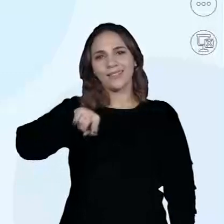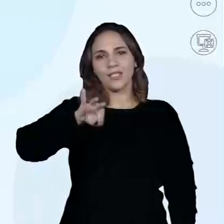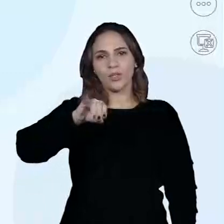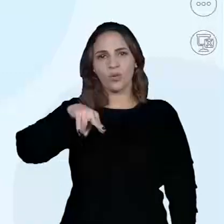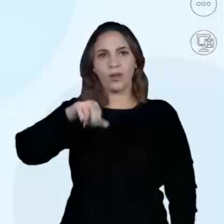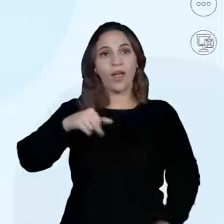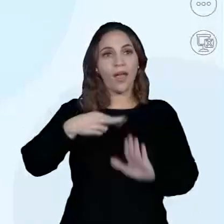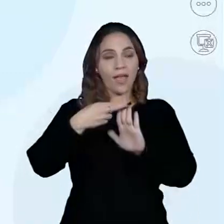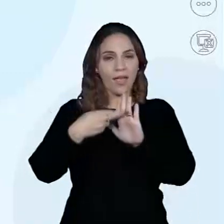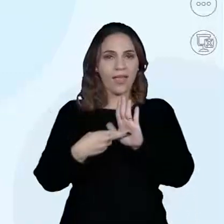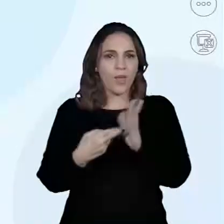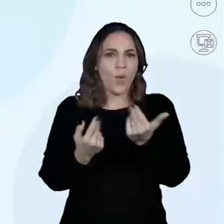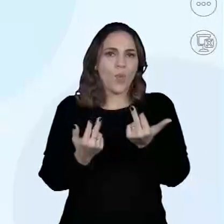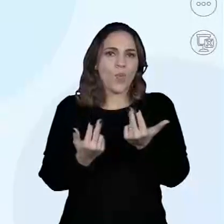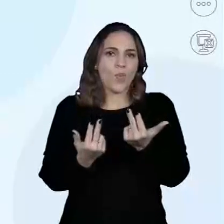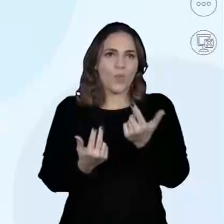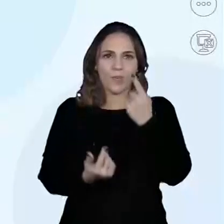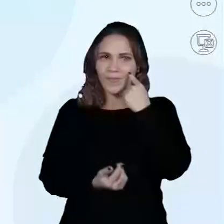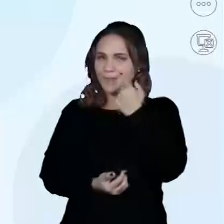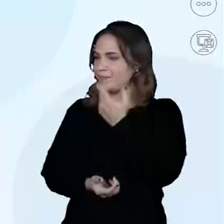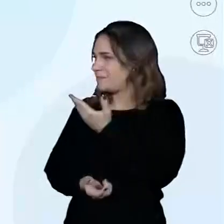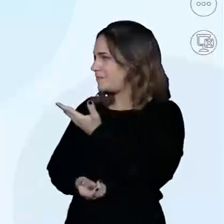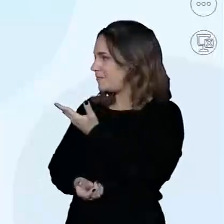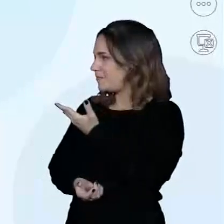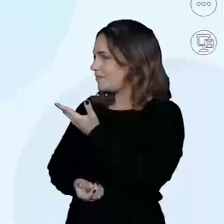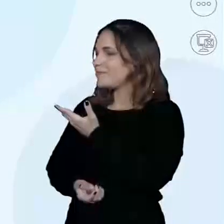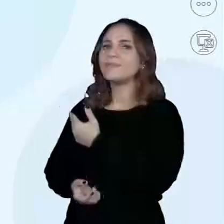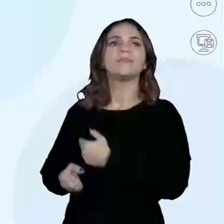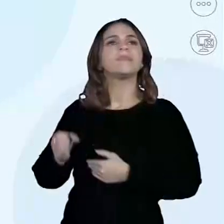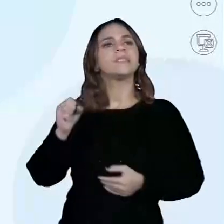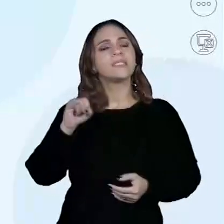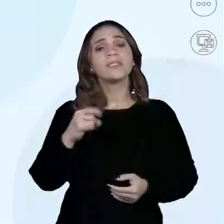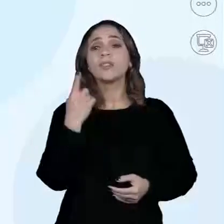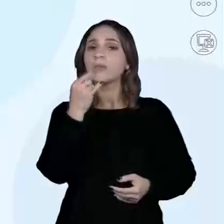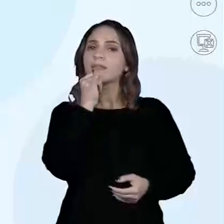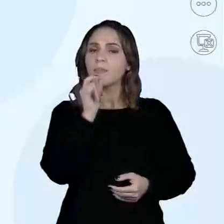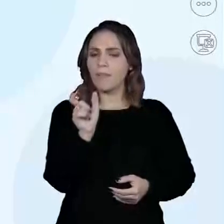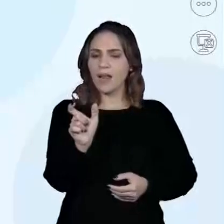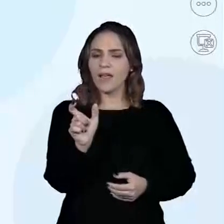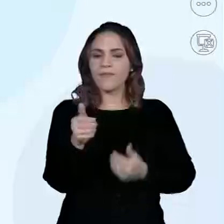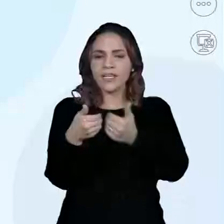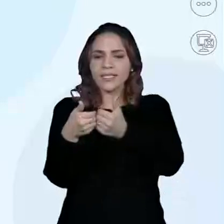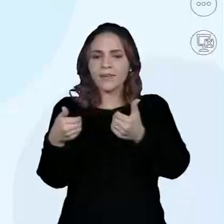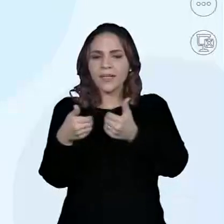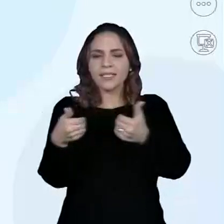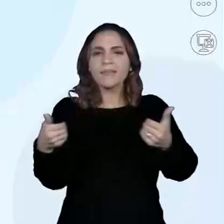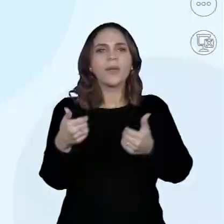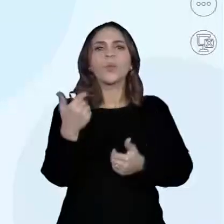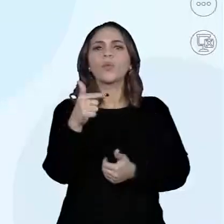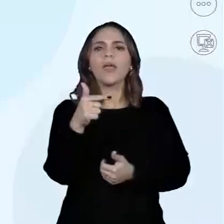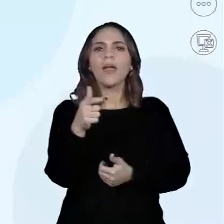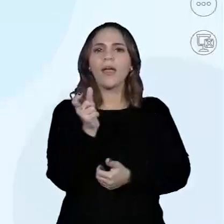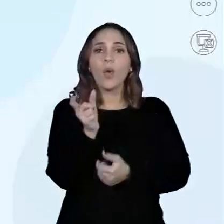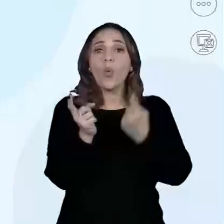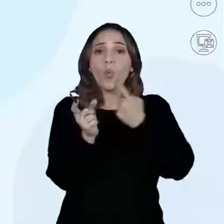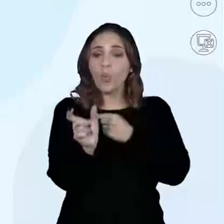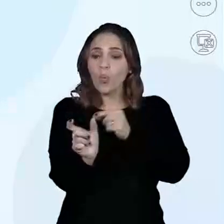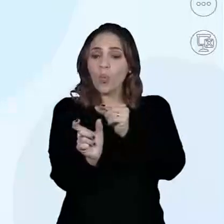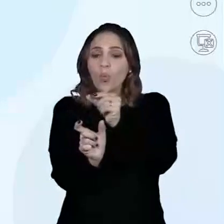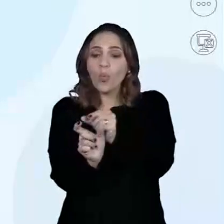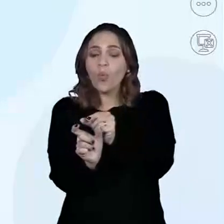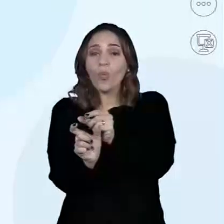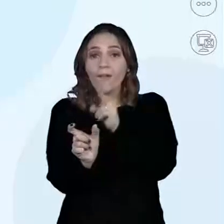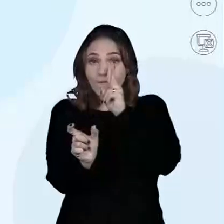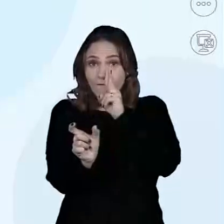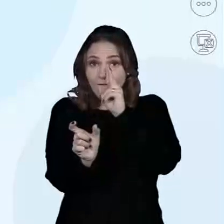ó, servem aqui. Se você tiver uma palavra de uma sílaba só e ela for forte, e ela terminar